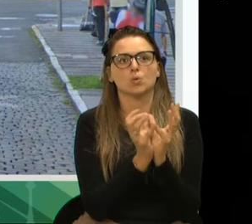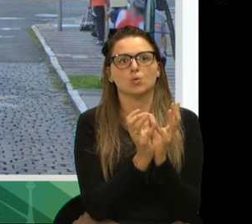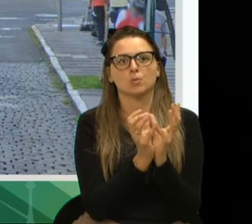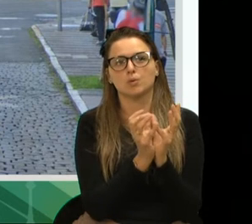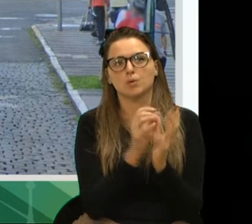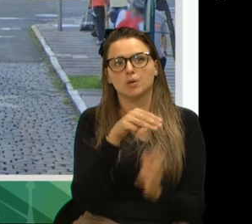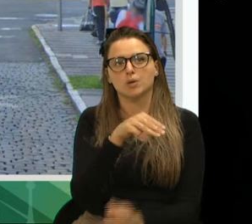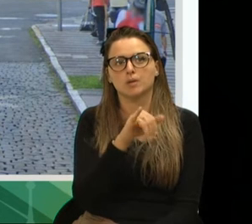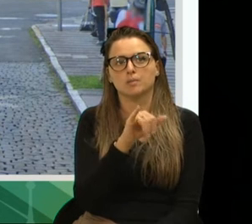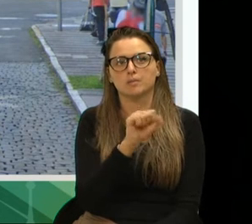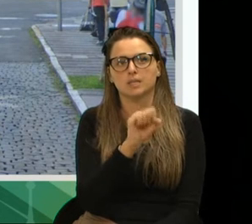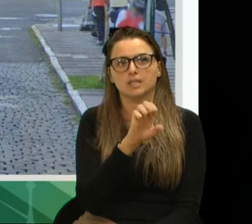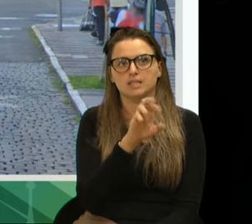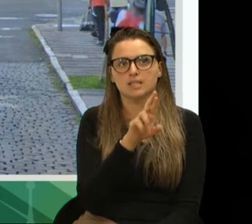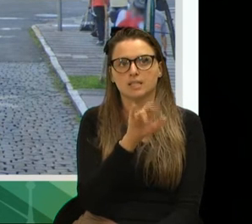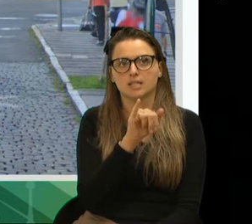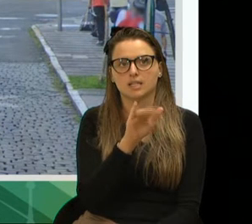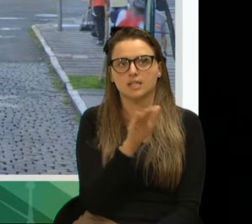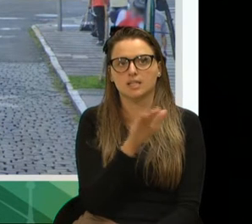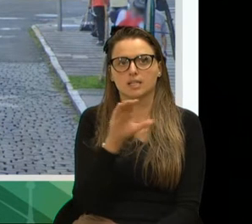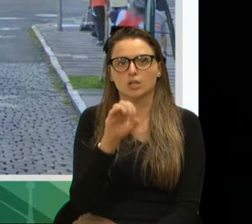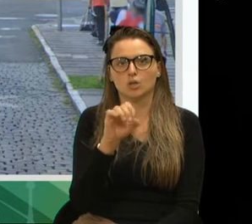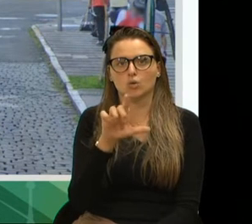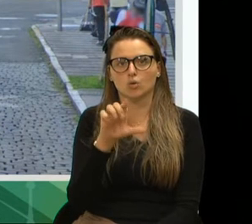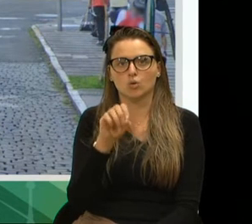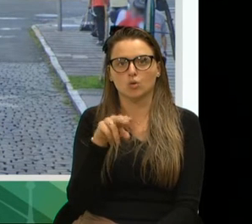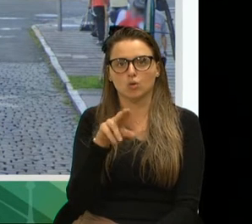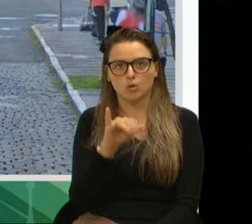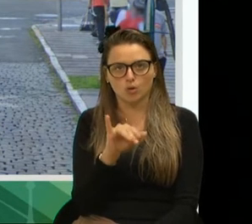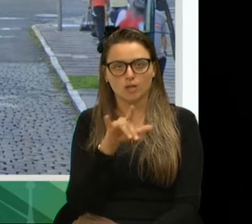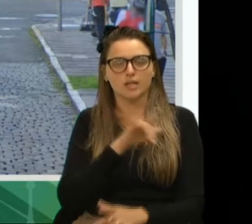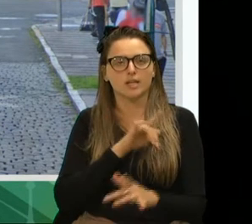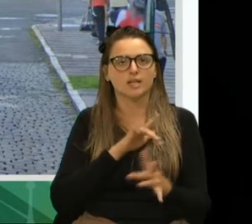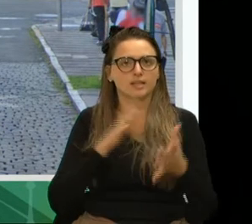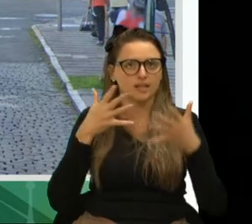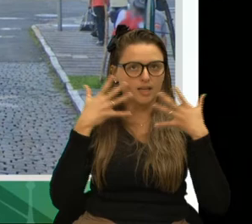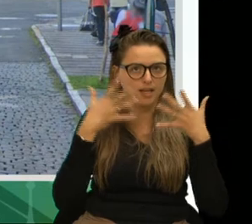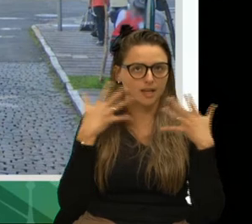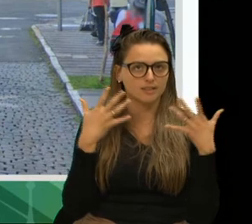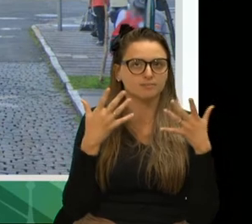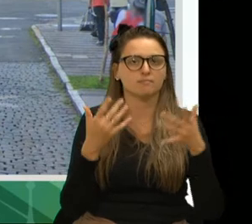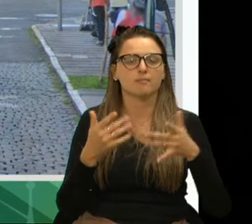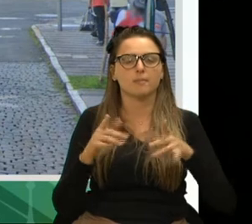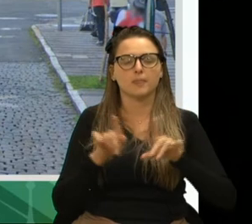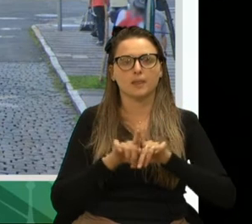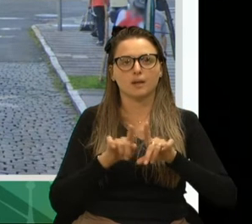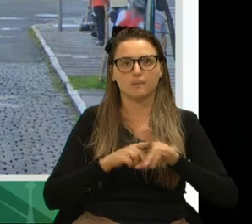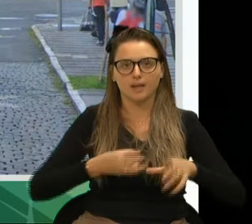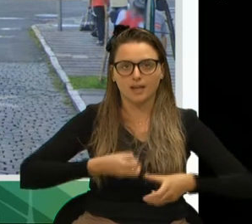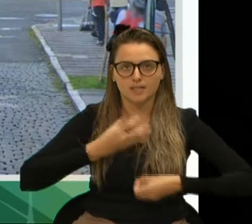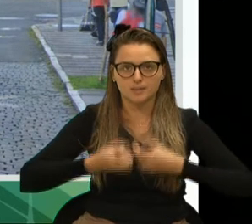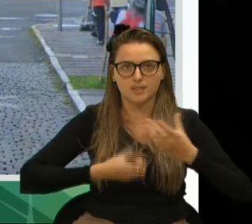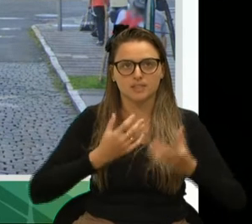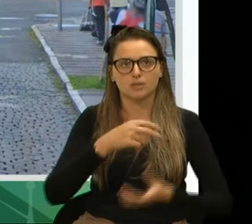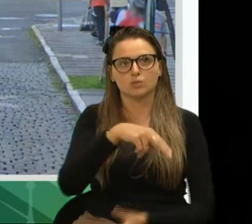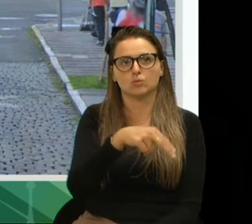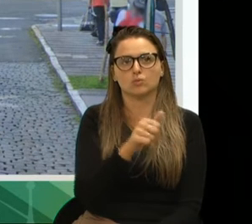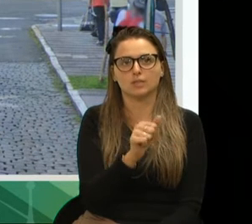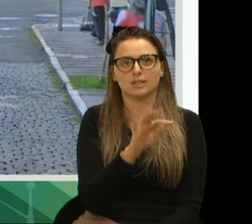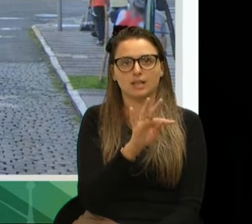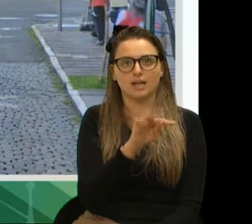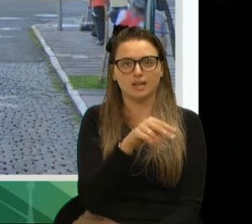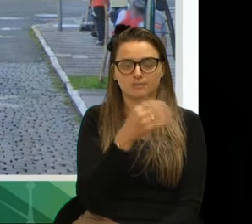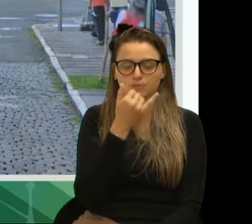Misericolone, que, dentre outras, né, temos a obra do Naneto Pipeta. Então, nós temos ali o cruzamento